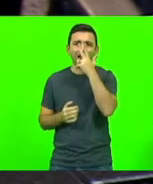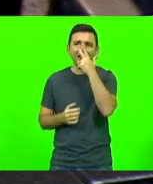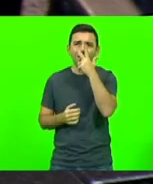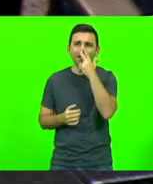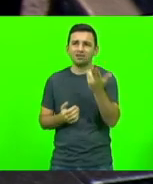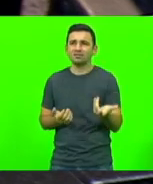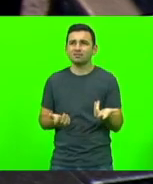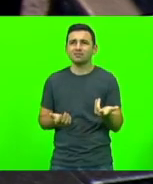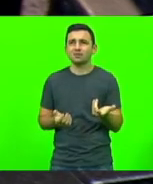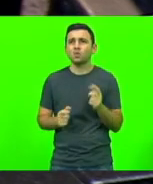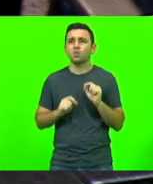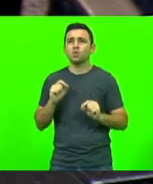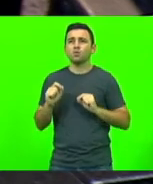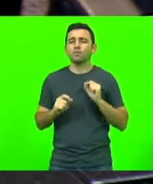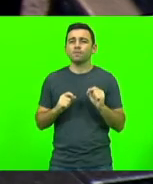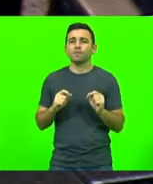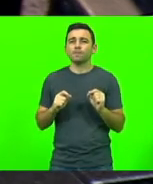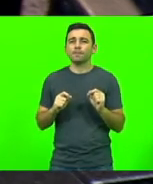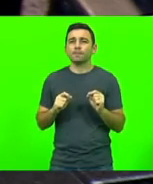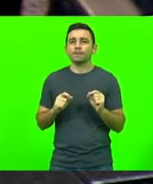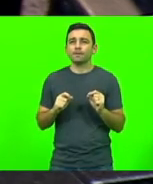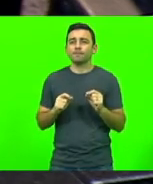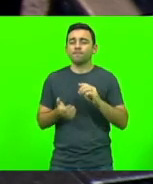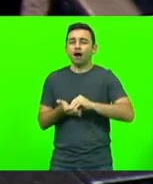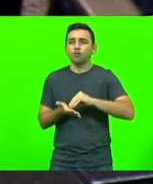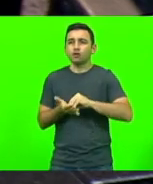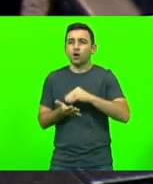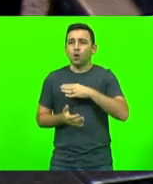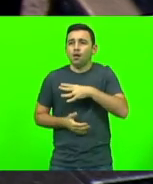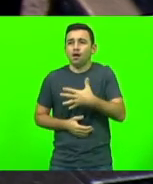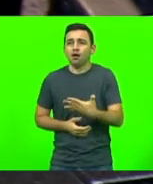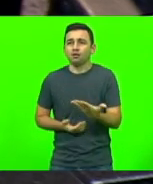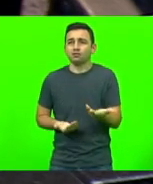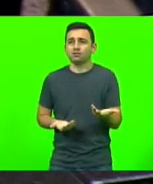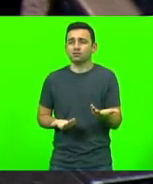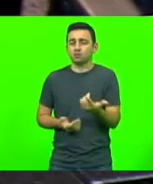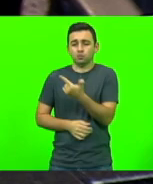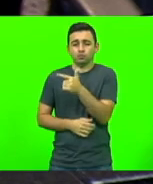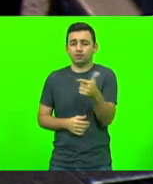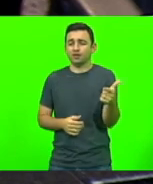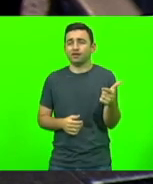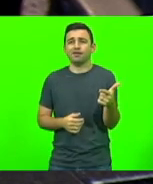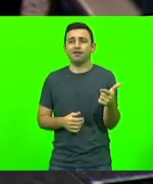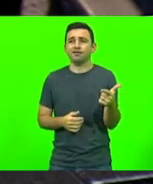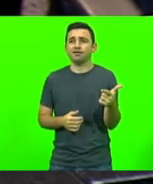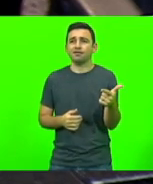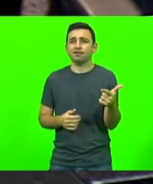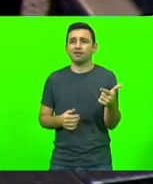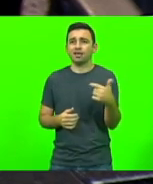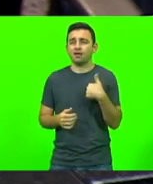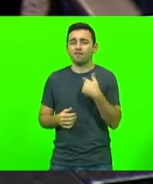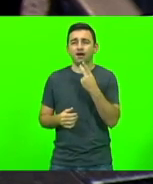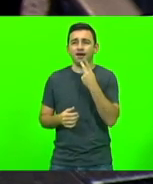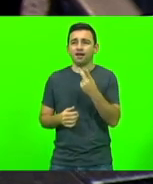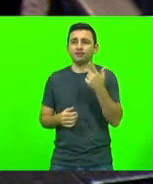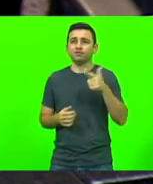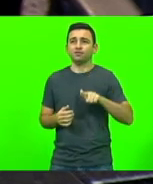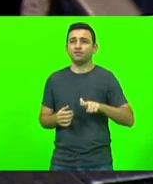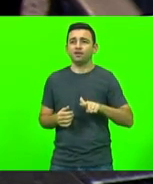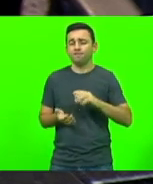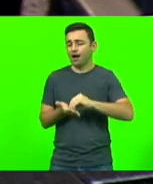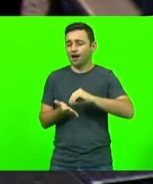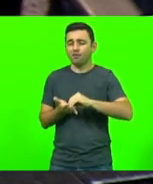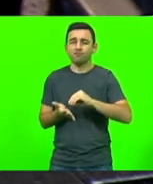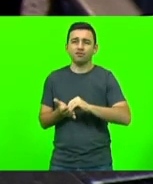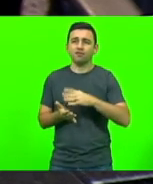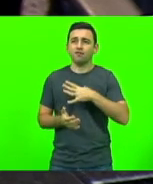medida de falta de coragem. Não tenho outra palavra para ser eufemístico aqui, mas é falta de